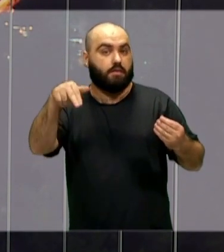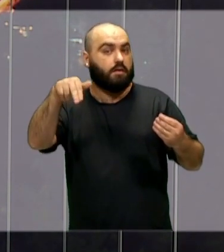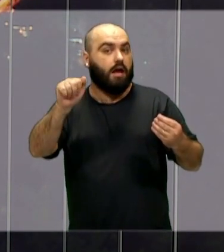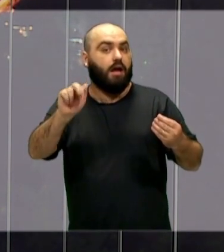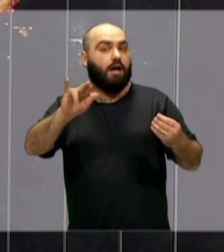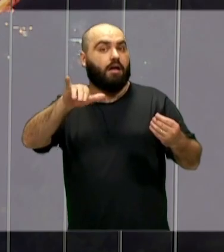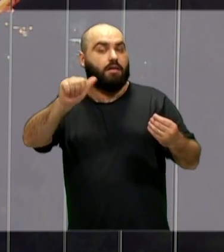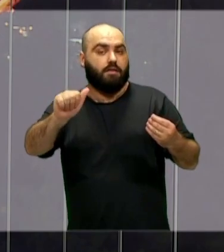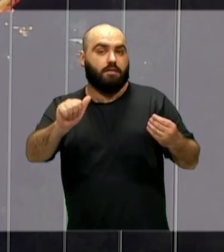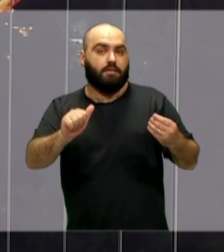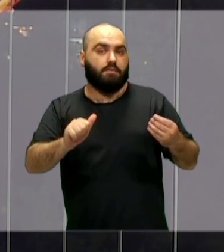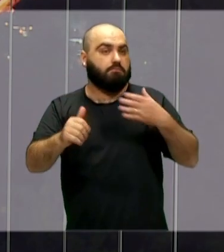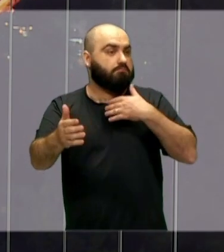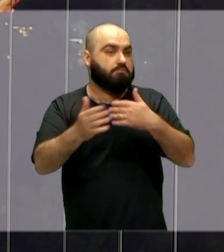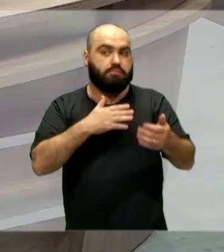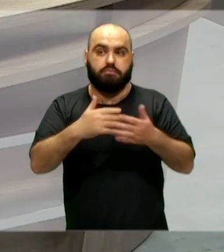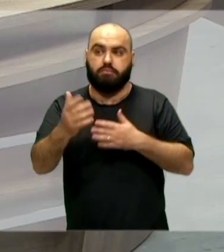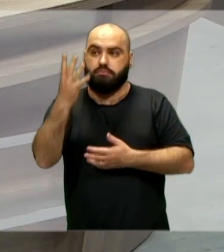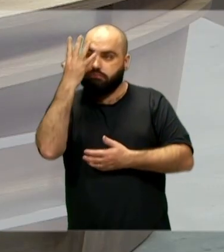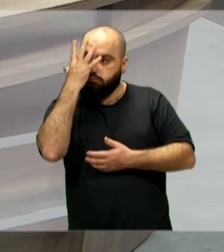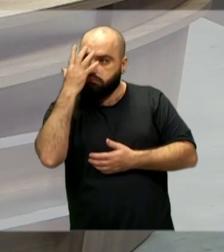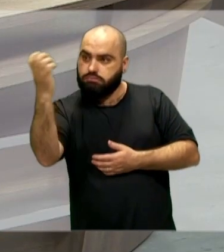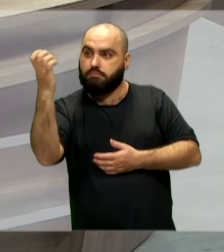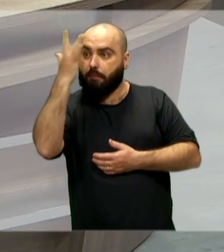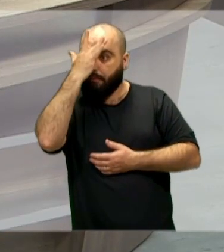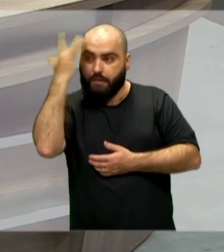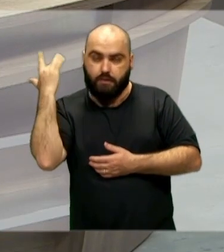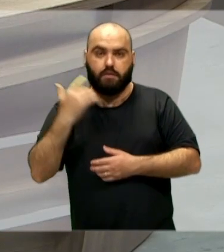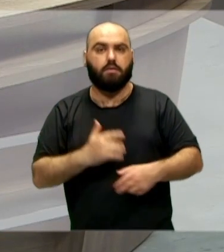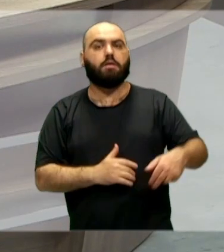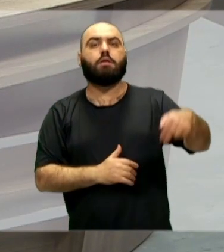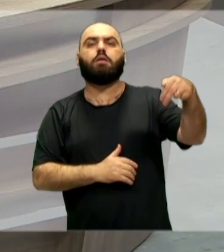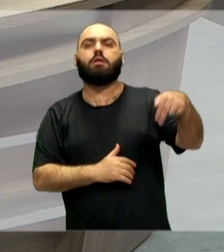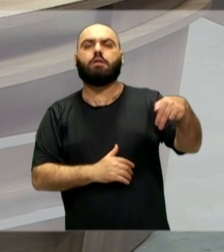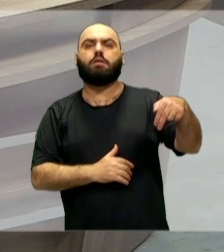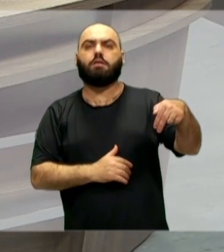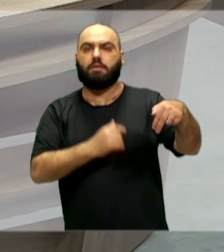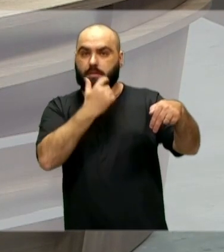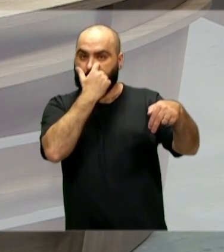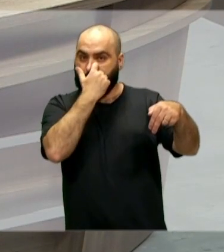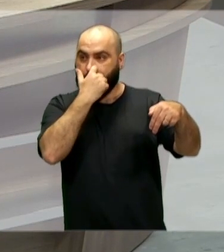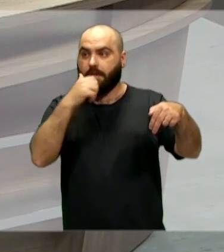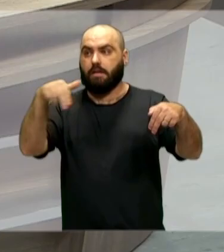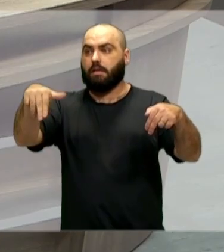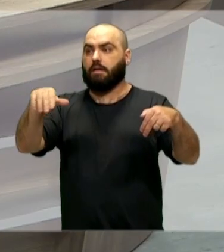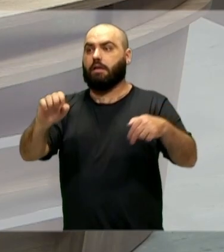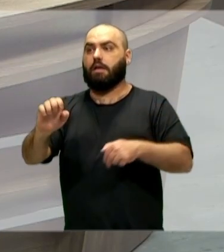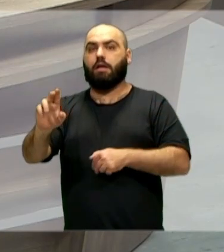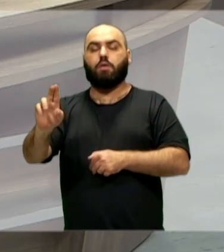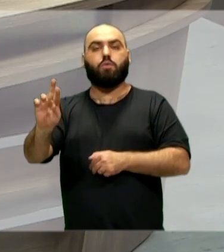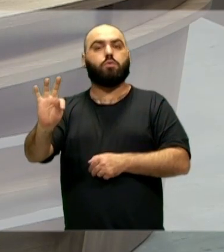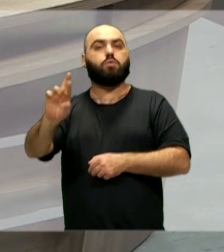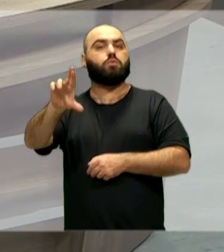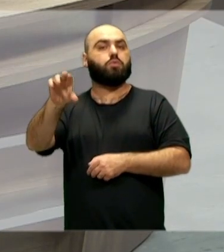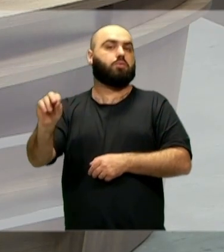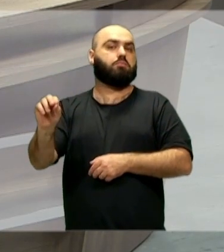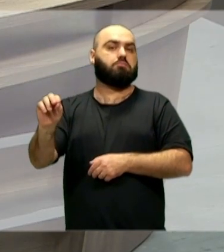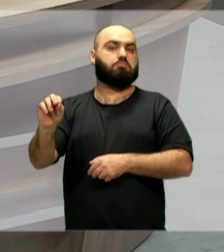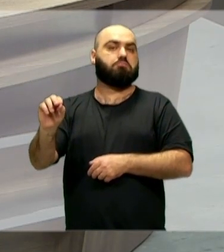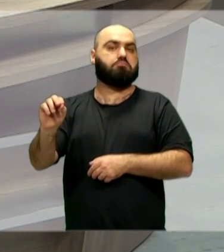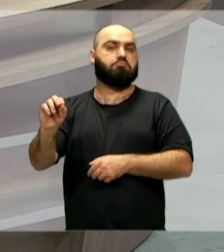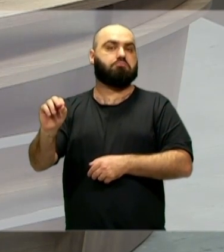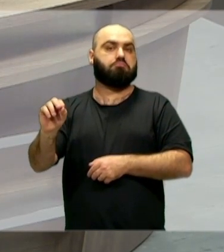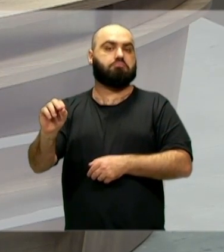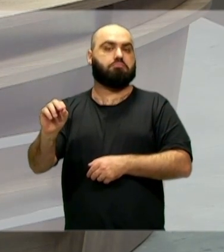gênero, eu me atraio por pessoas. Ok. N, neutro. Gênero neutro, exatamente.